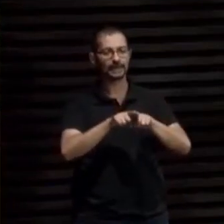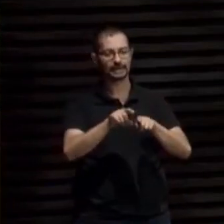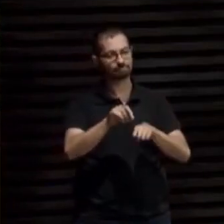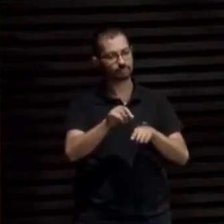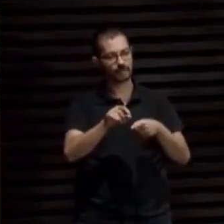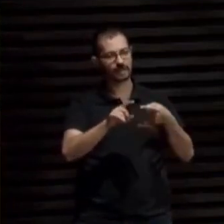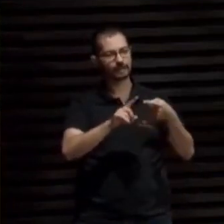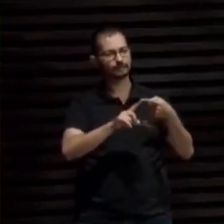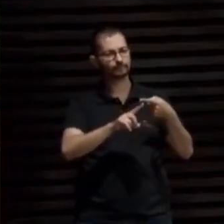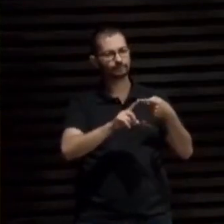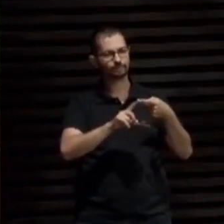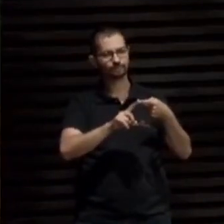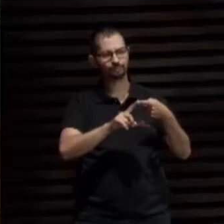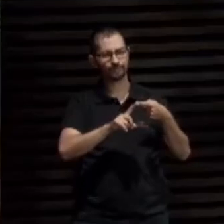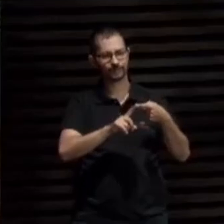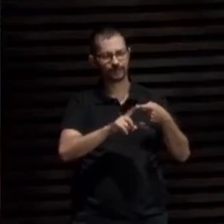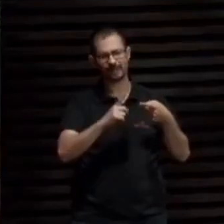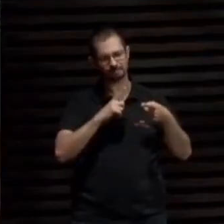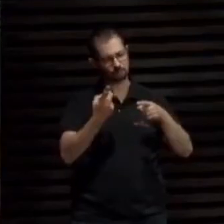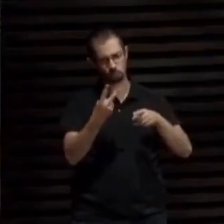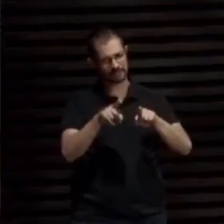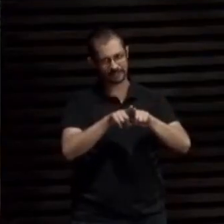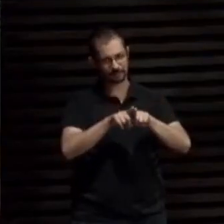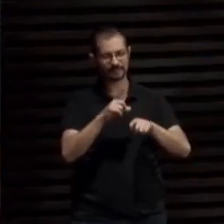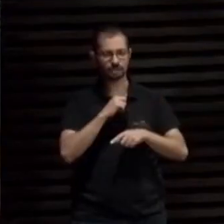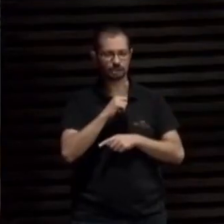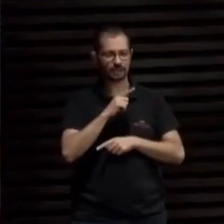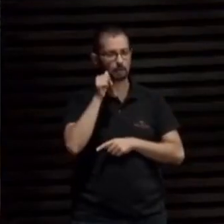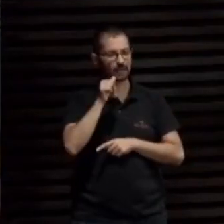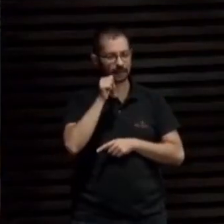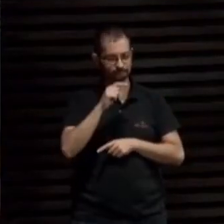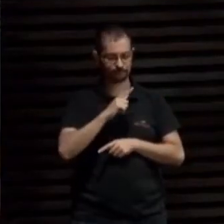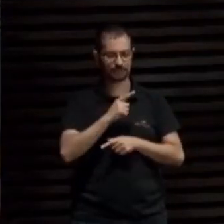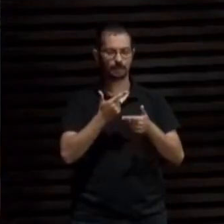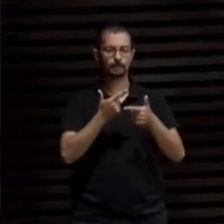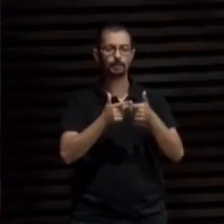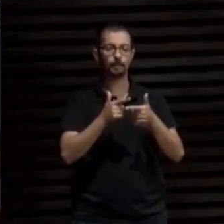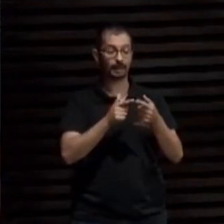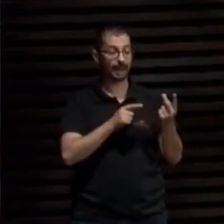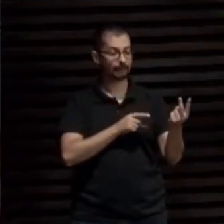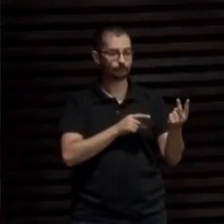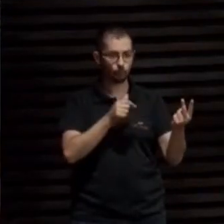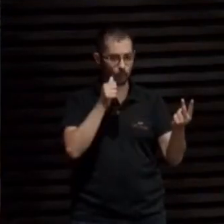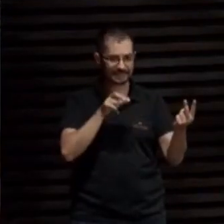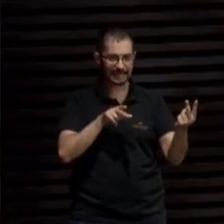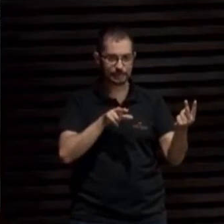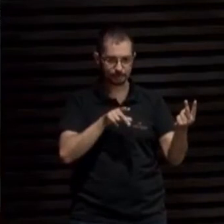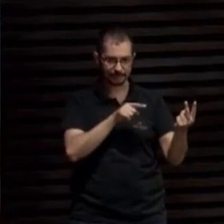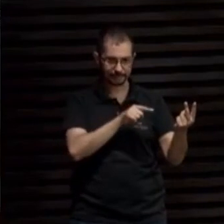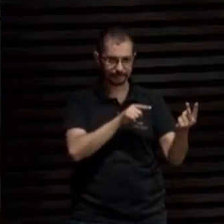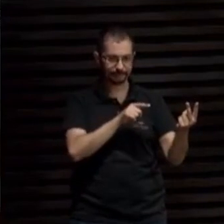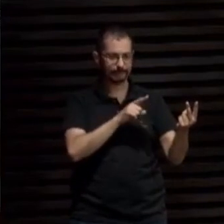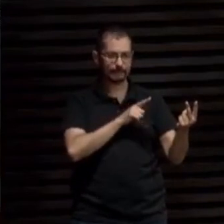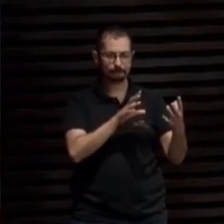estavam tendo problemas de disputa, alguma coisa não